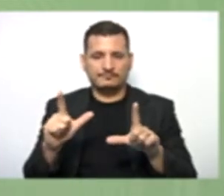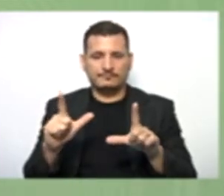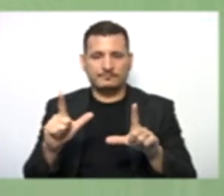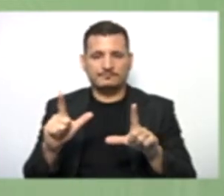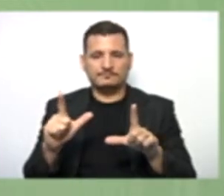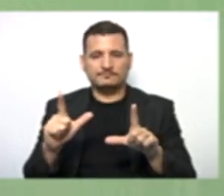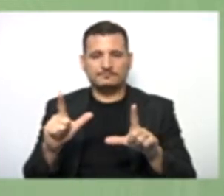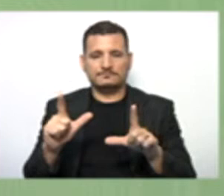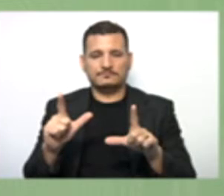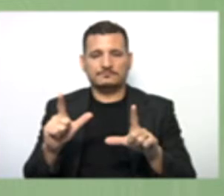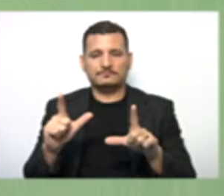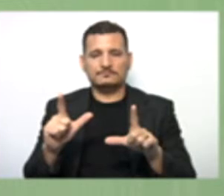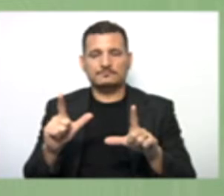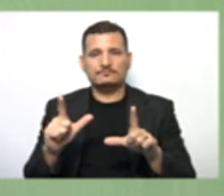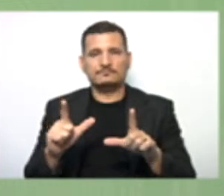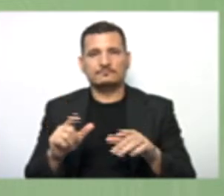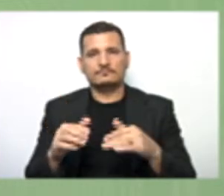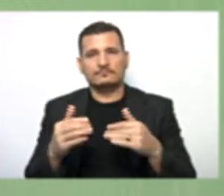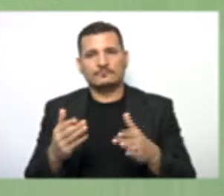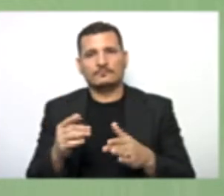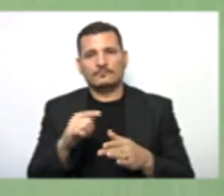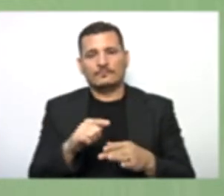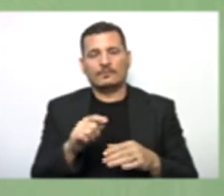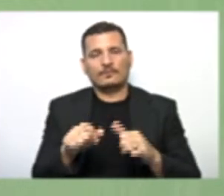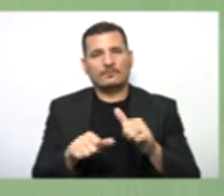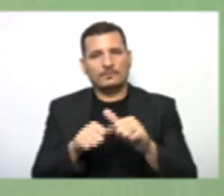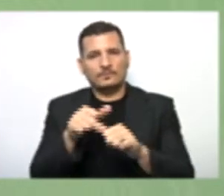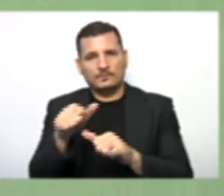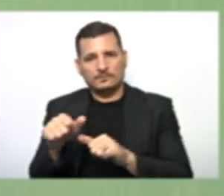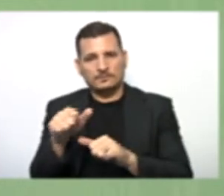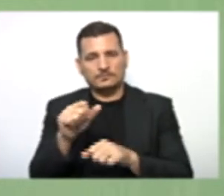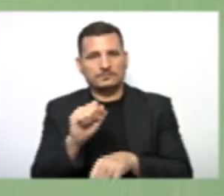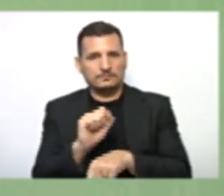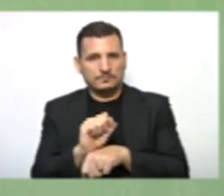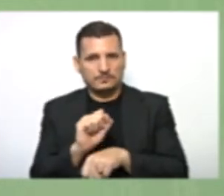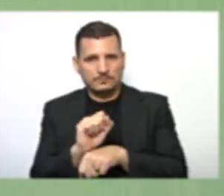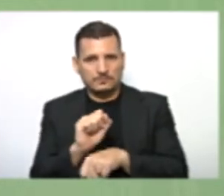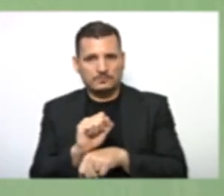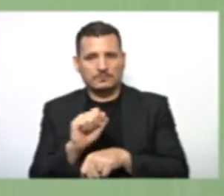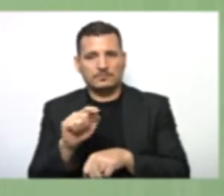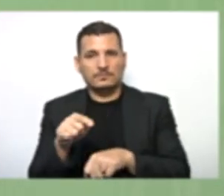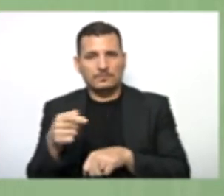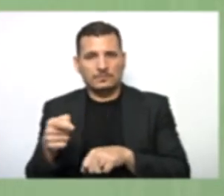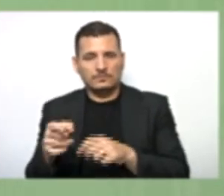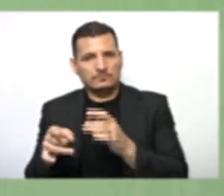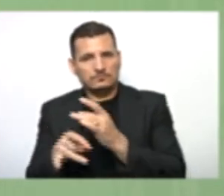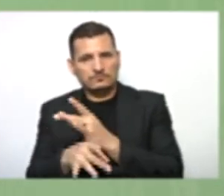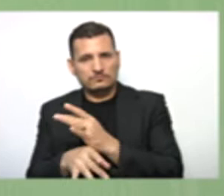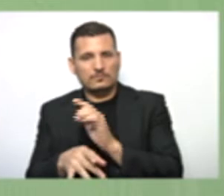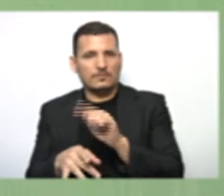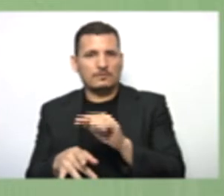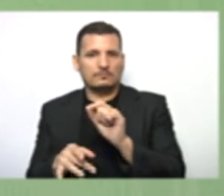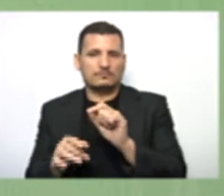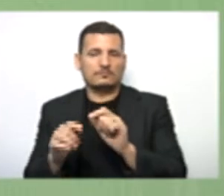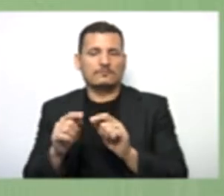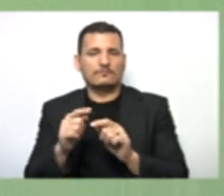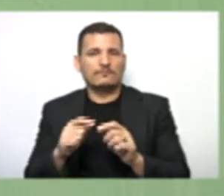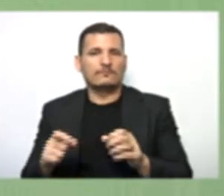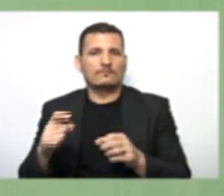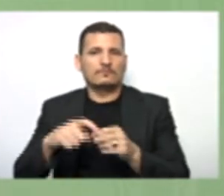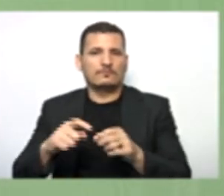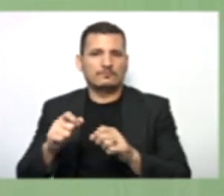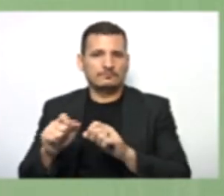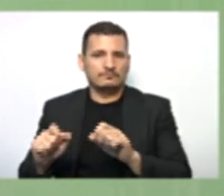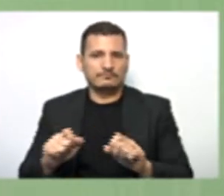chegar. Então, essa mudança de espera para pronto é quando ele vai voltar à execução,